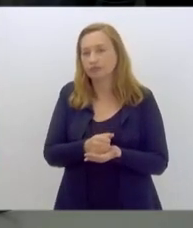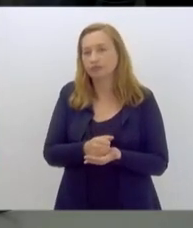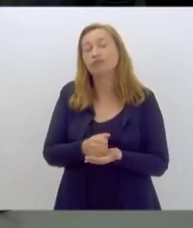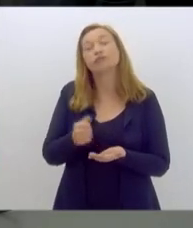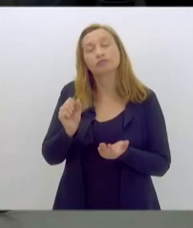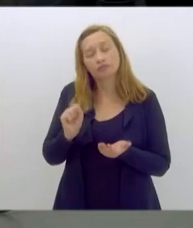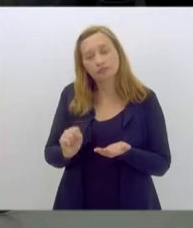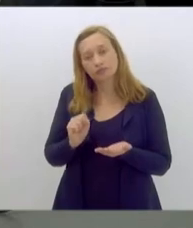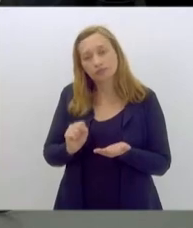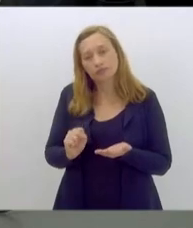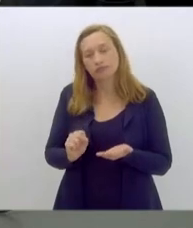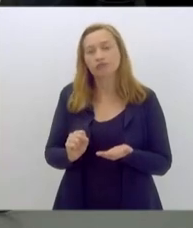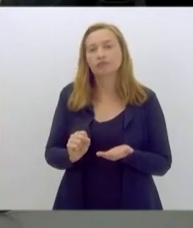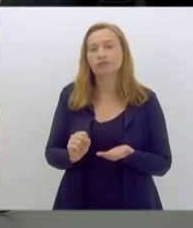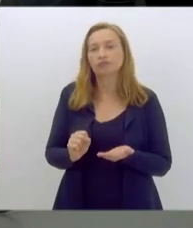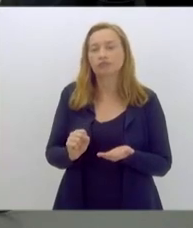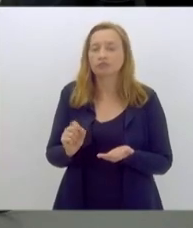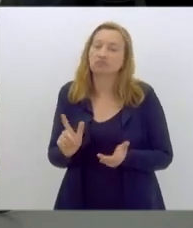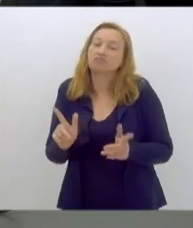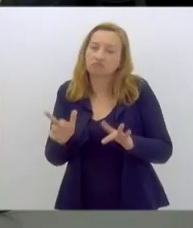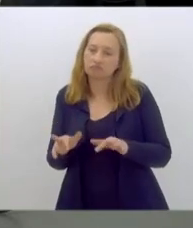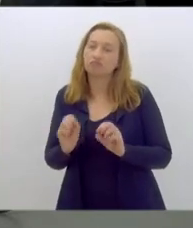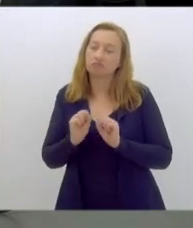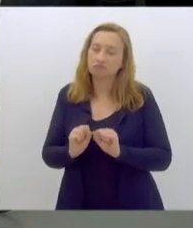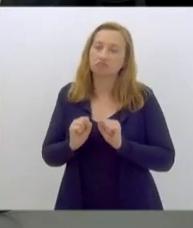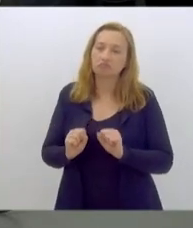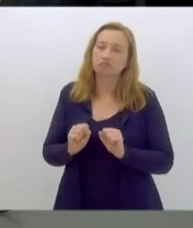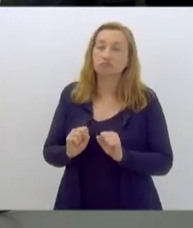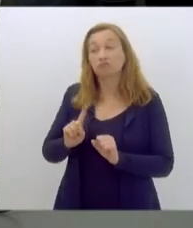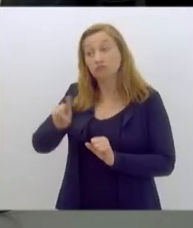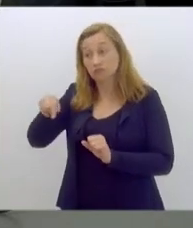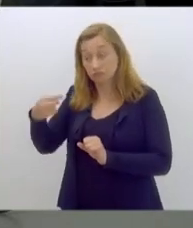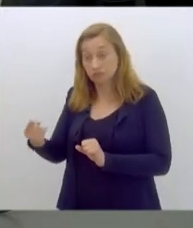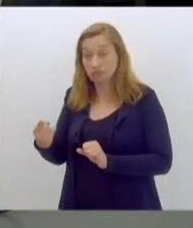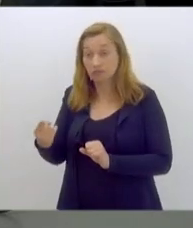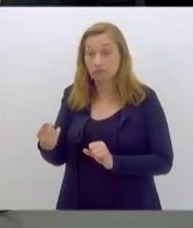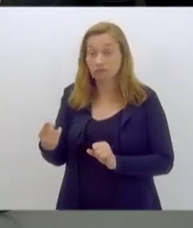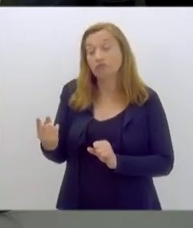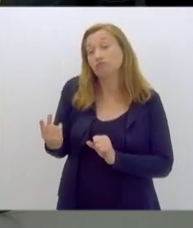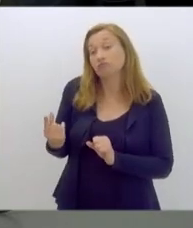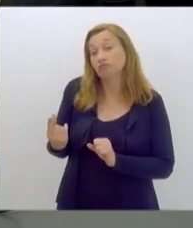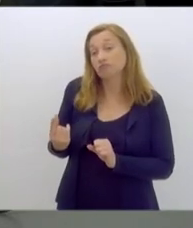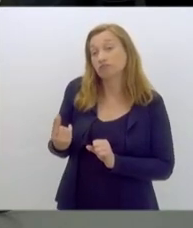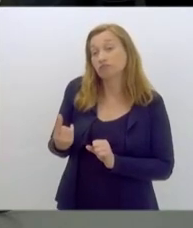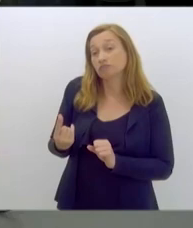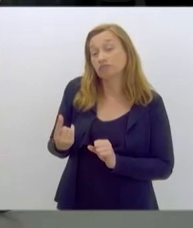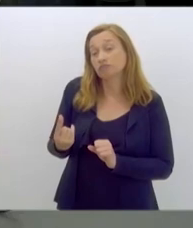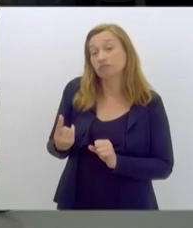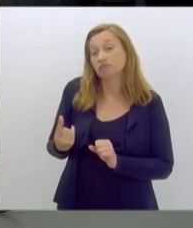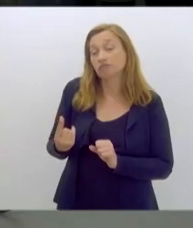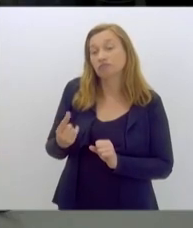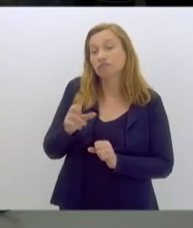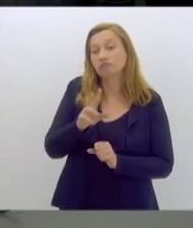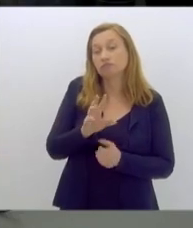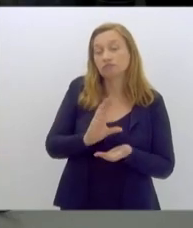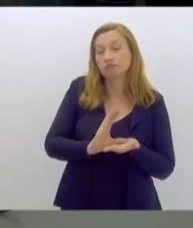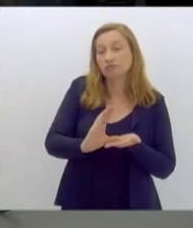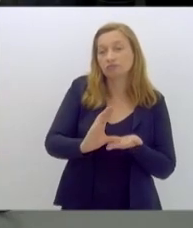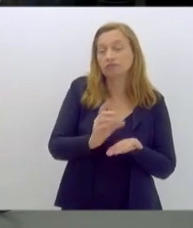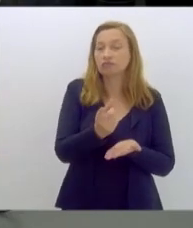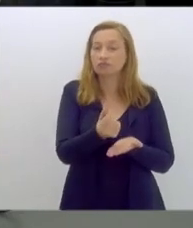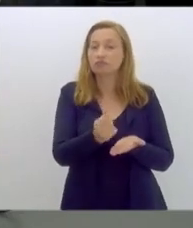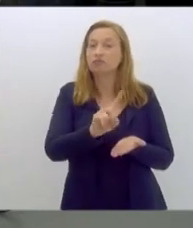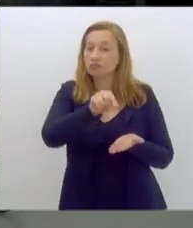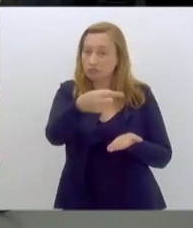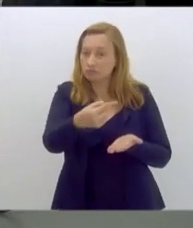condições poderiam ter sido diferentes a gente poderia ter outros outras fontes de recurso ou outra utilização desses recursos também